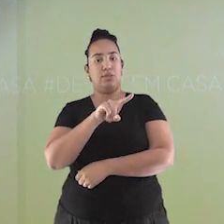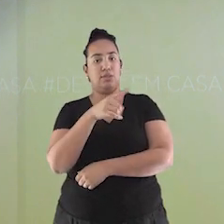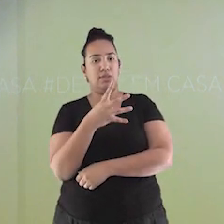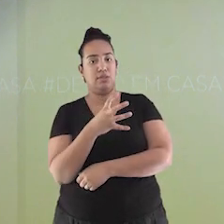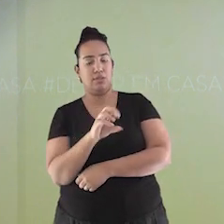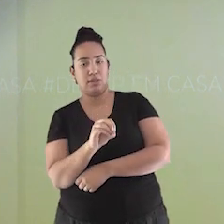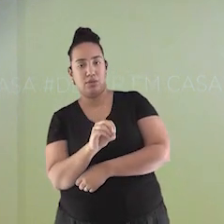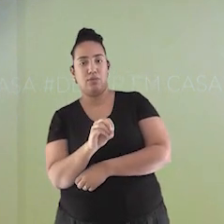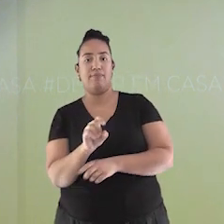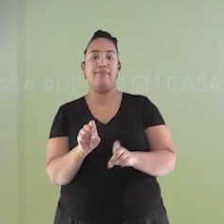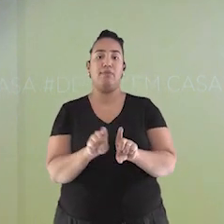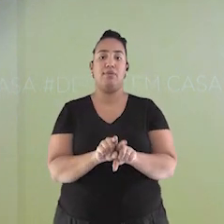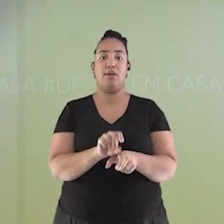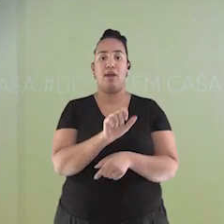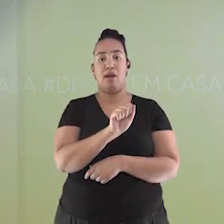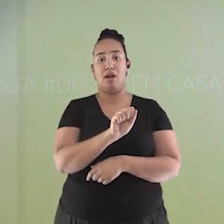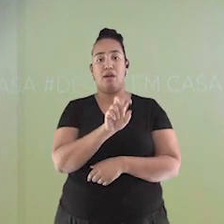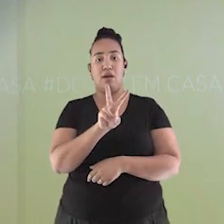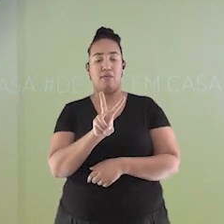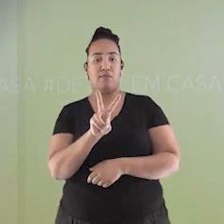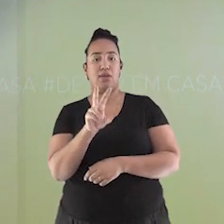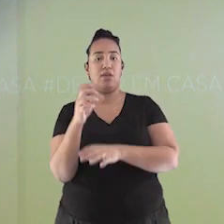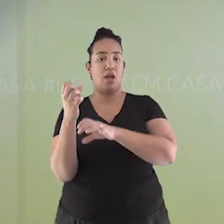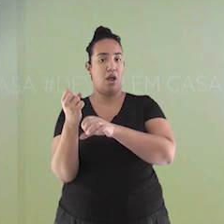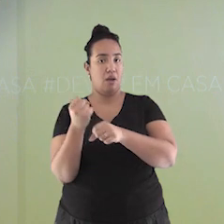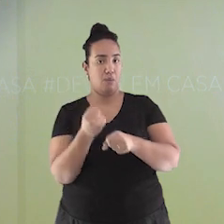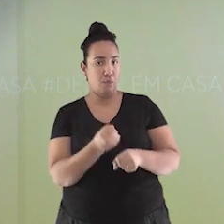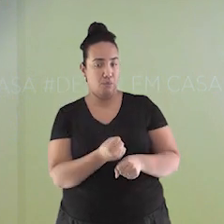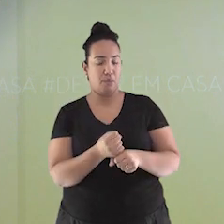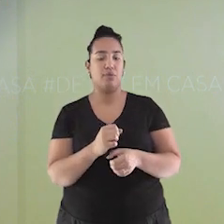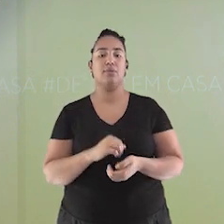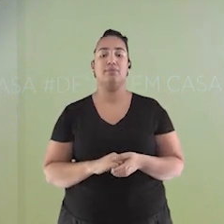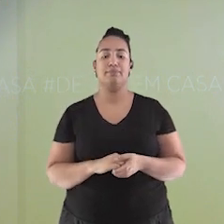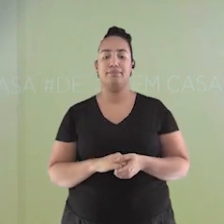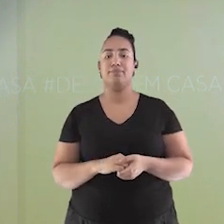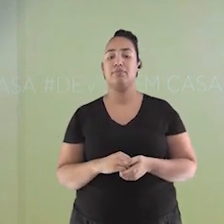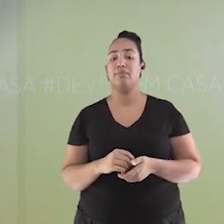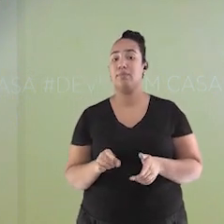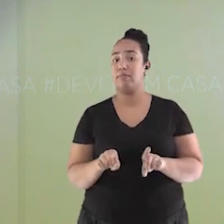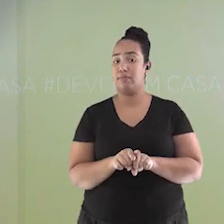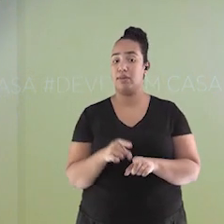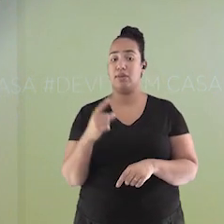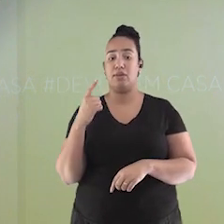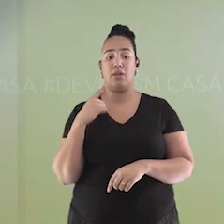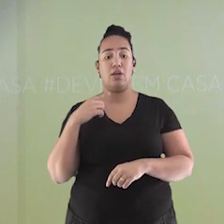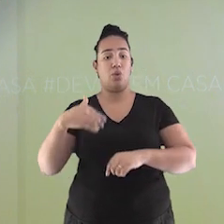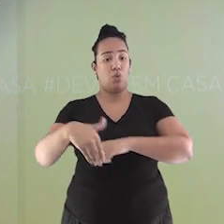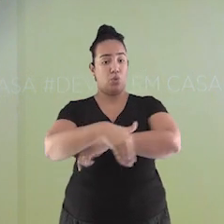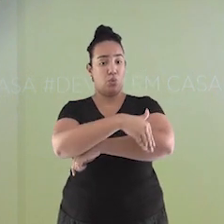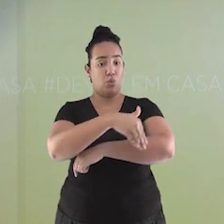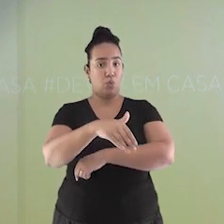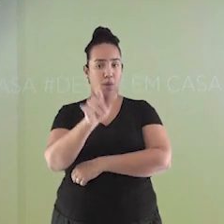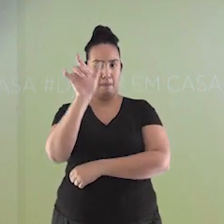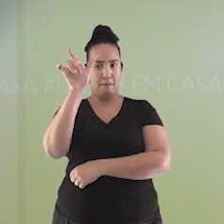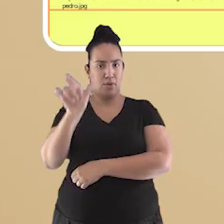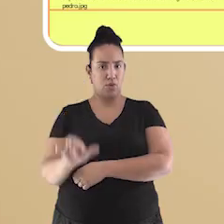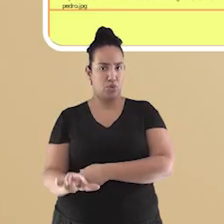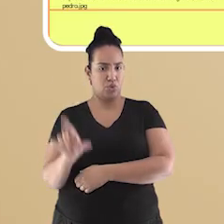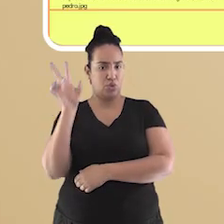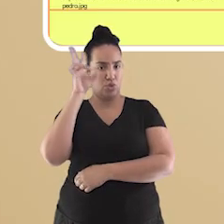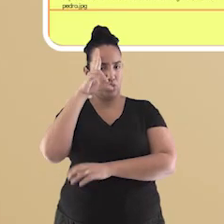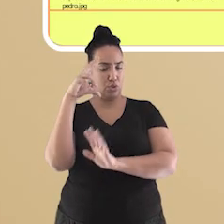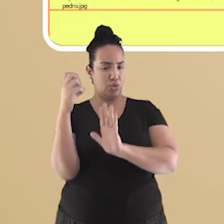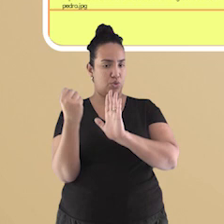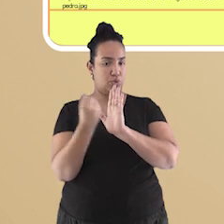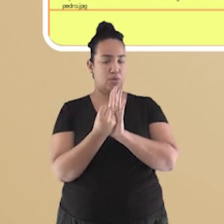Independência, Avenida República, por exemplo. Tem ruas com nomes de personagens históricos,